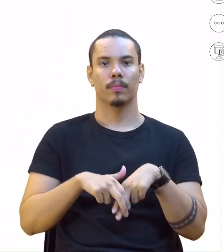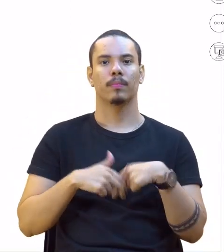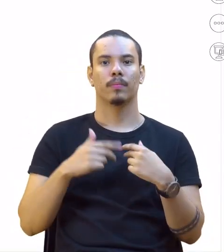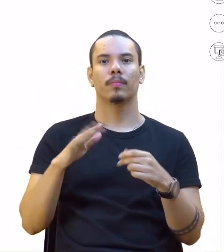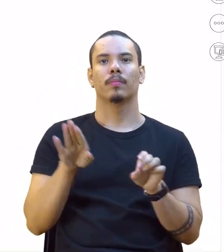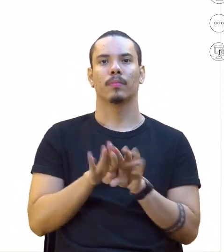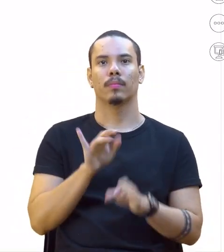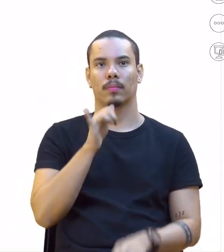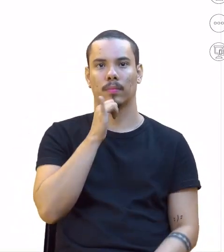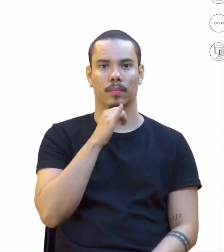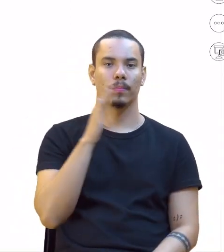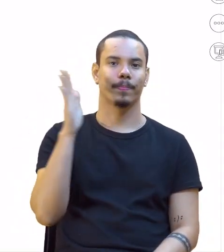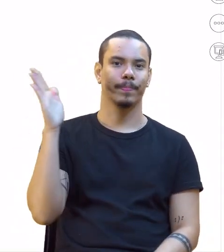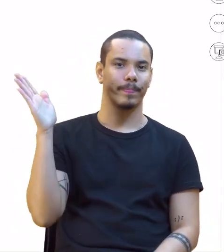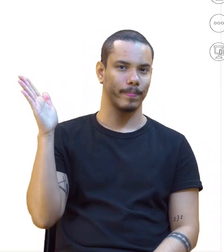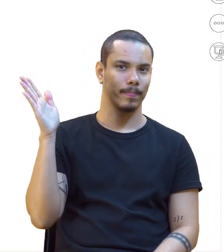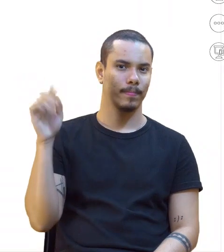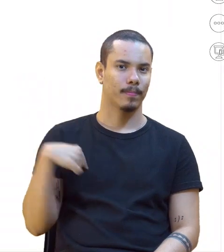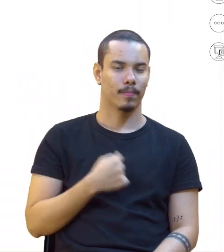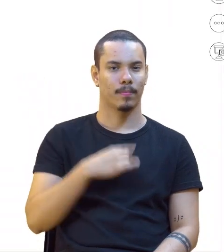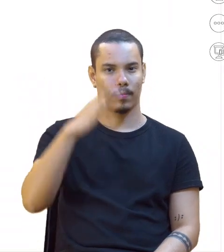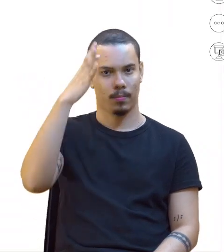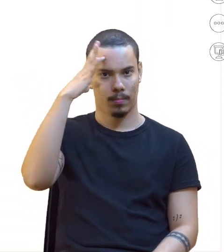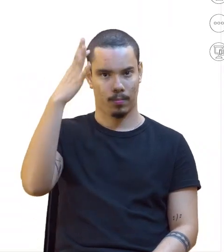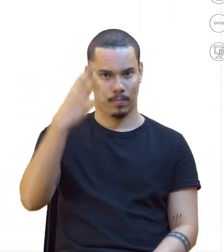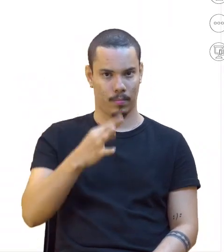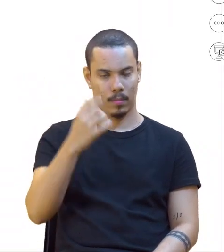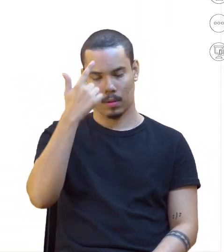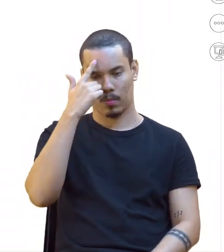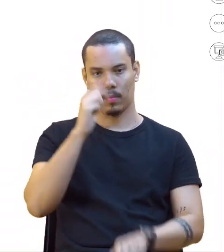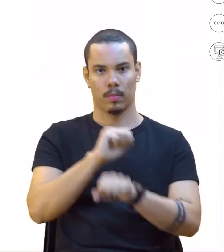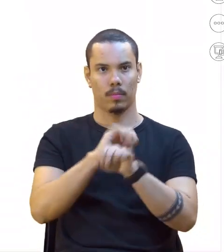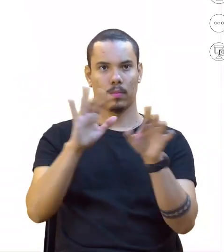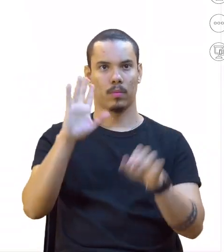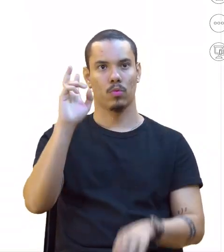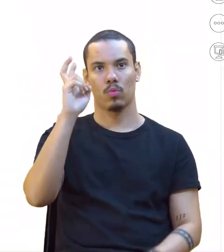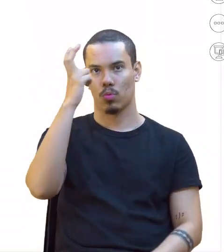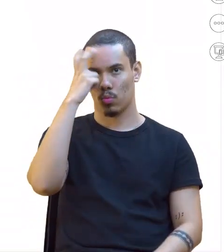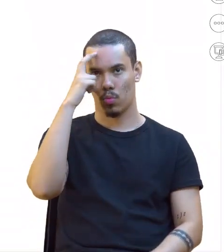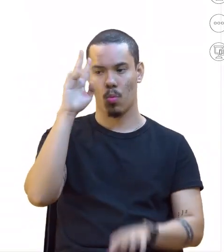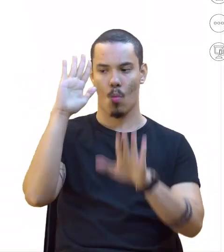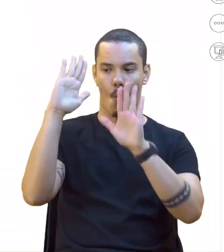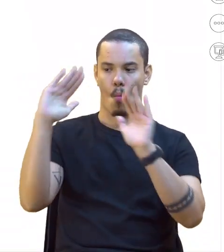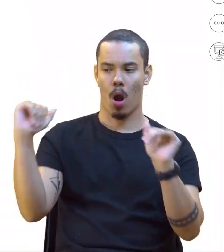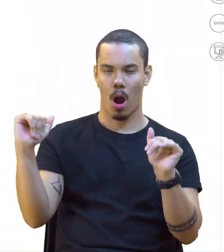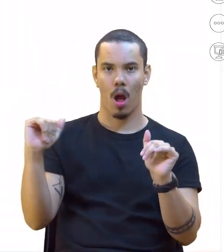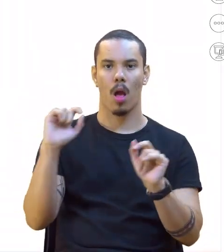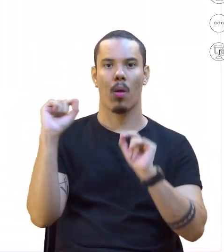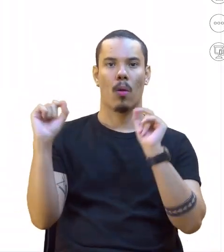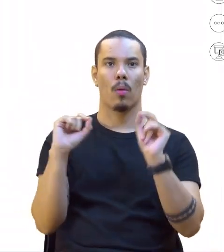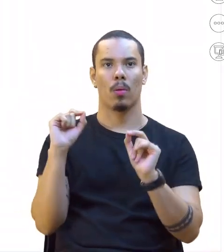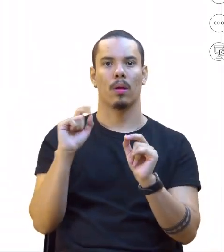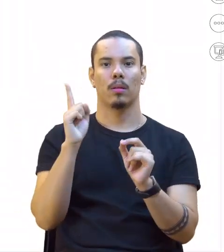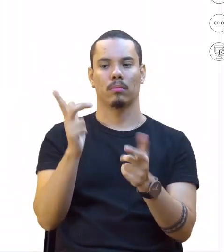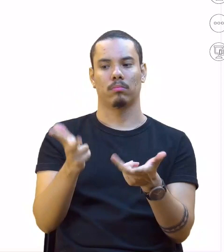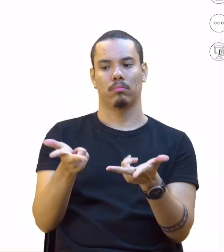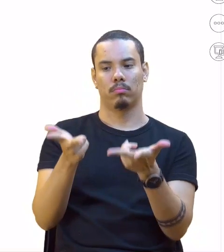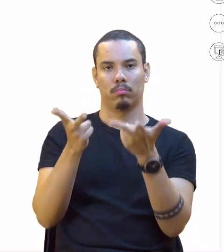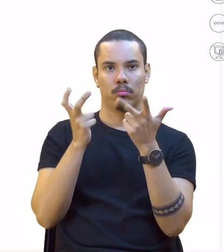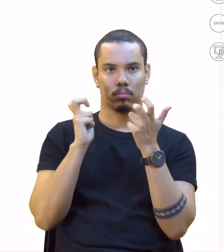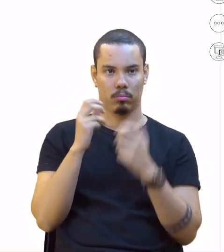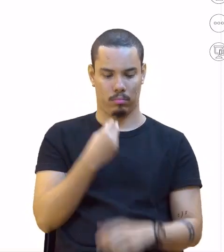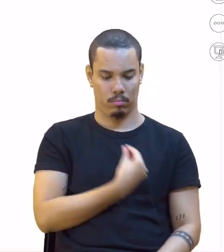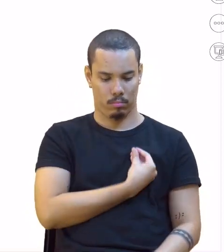trouxe um quadrado para a gente entender isso melhor. Cultura sem aspas é uma percepção vivida ali